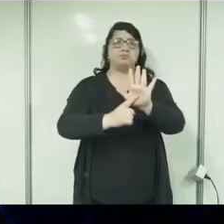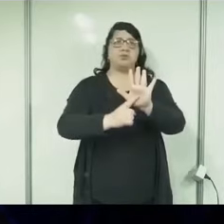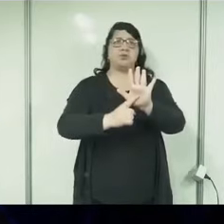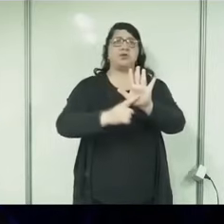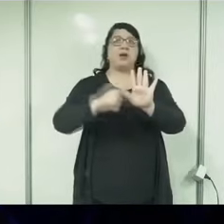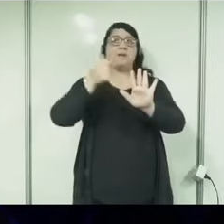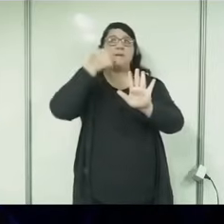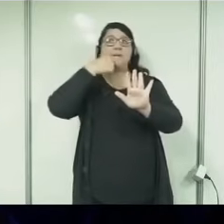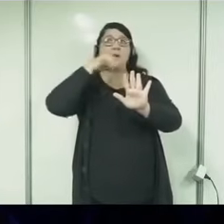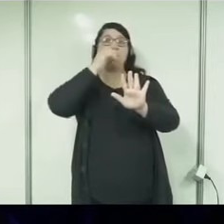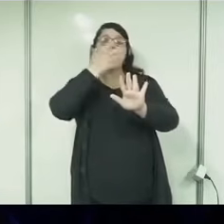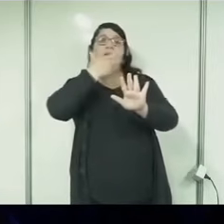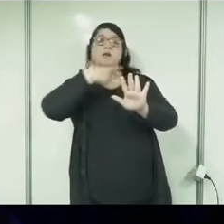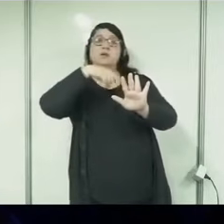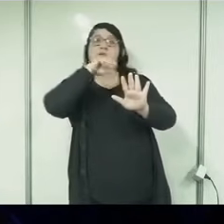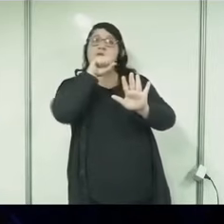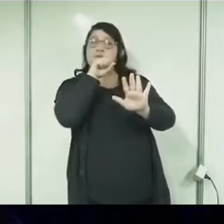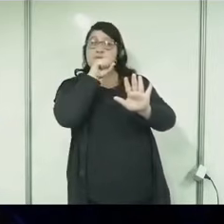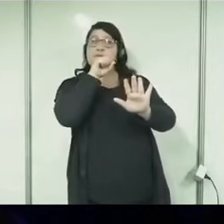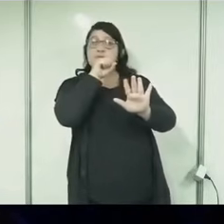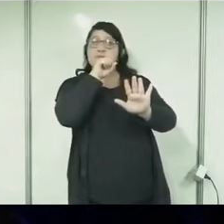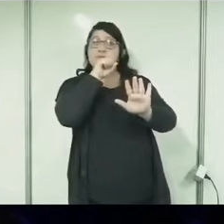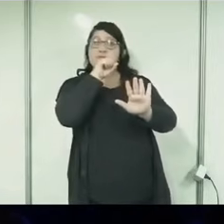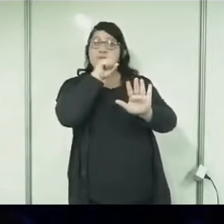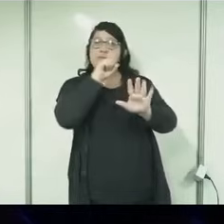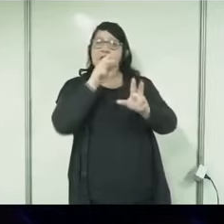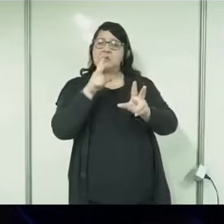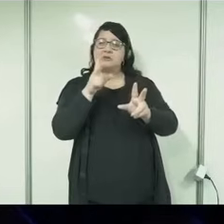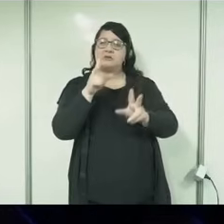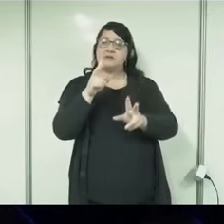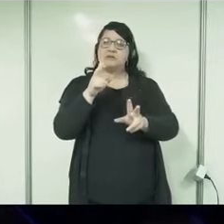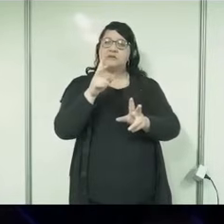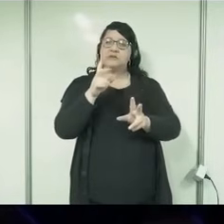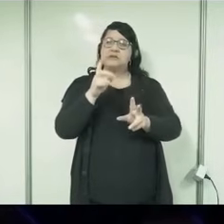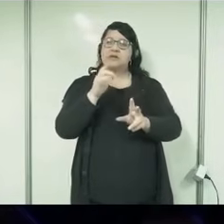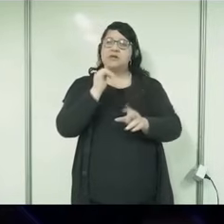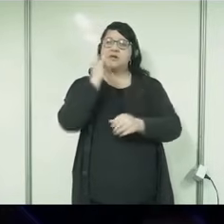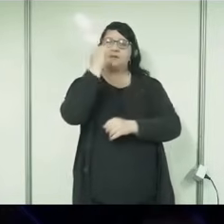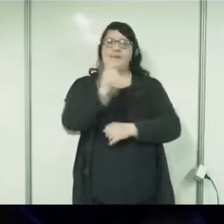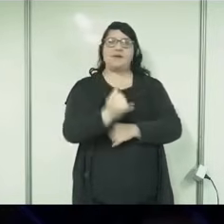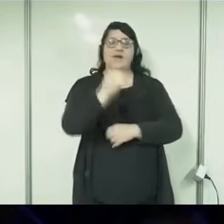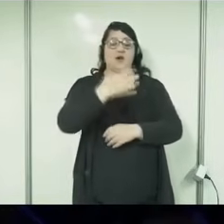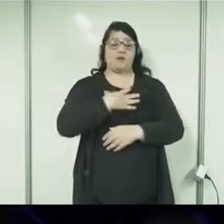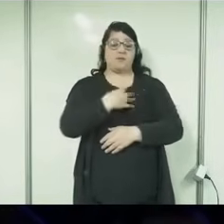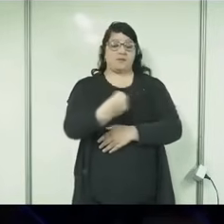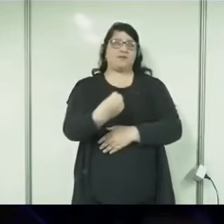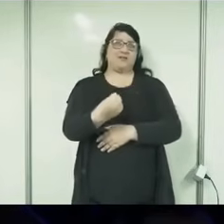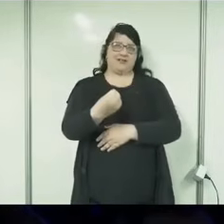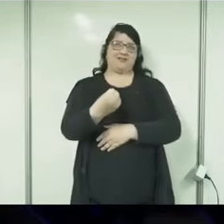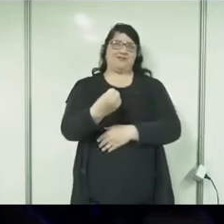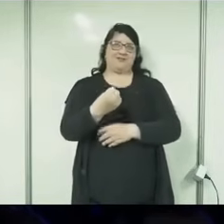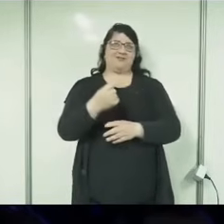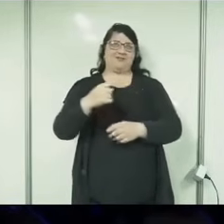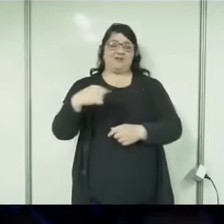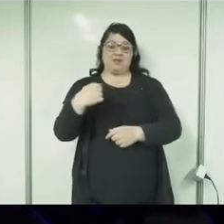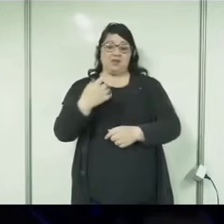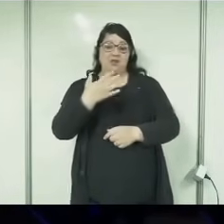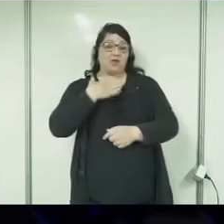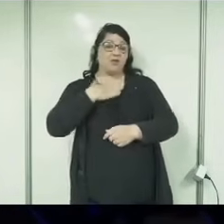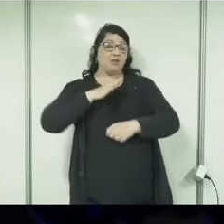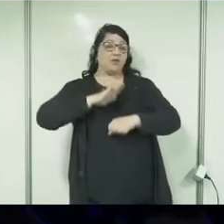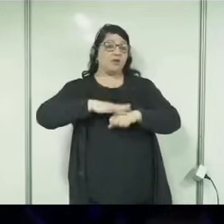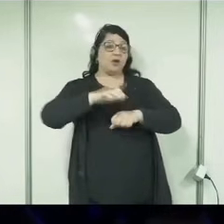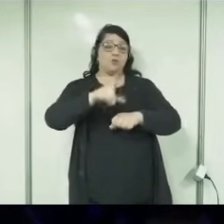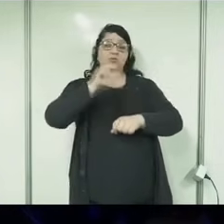Quando eu fui para o seminário para ser padre, eu sou o mais jovem de 4 irmãos. Todos já tinham saído